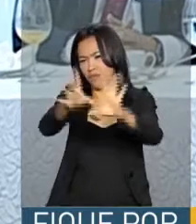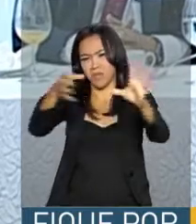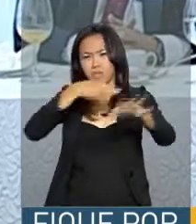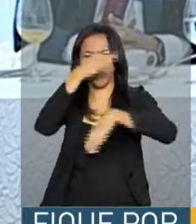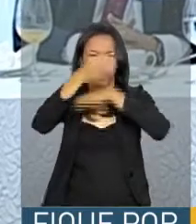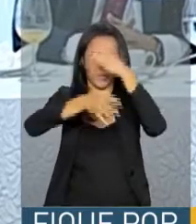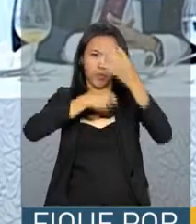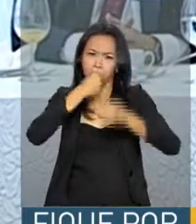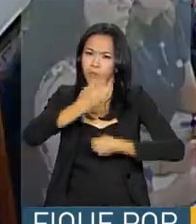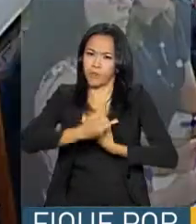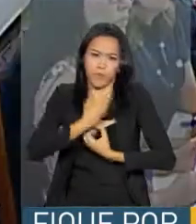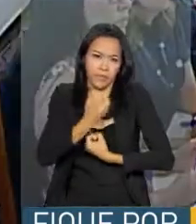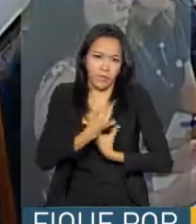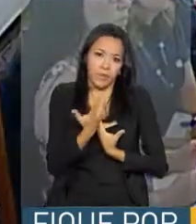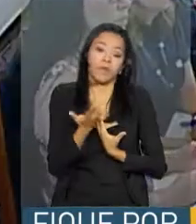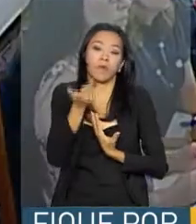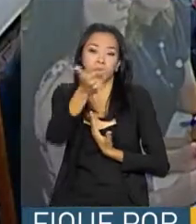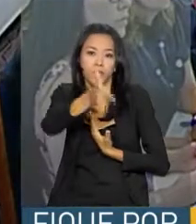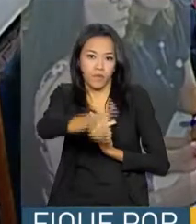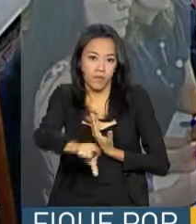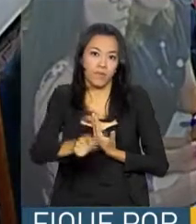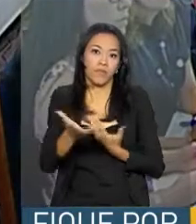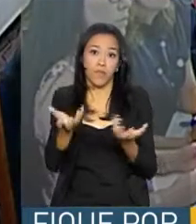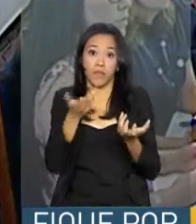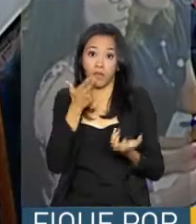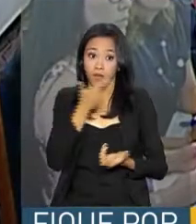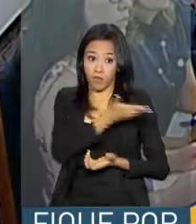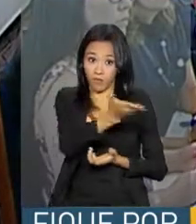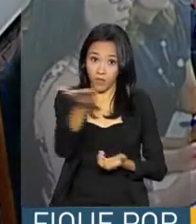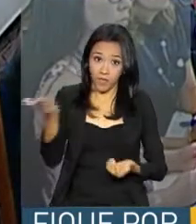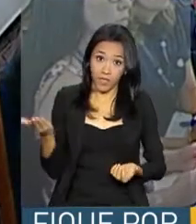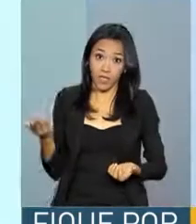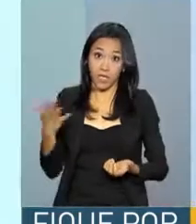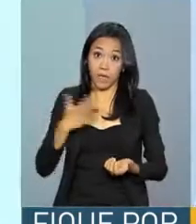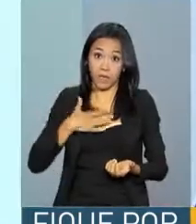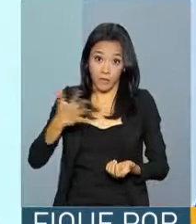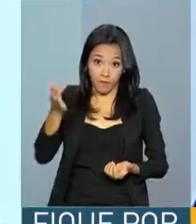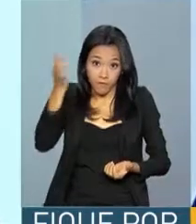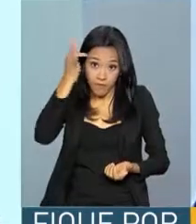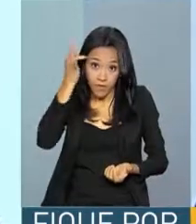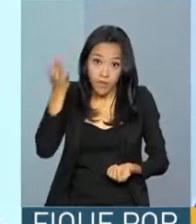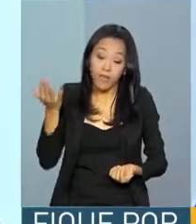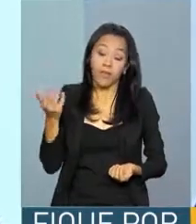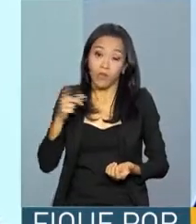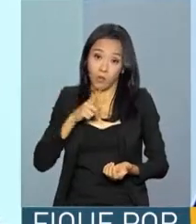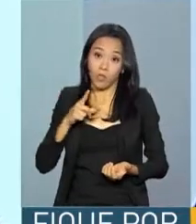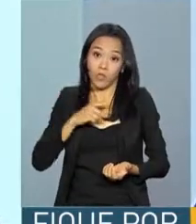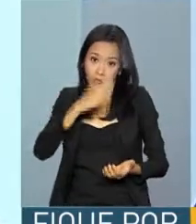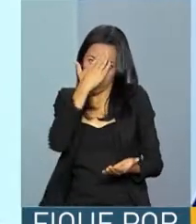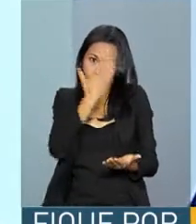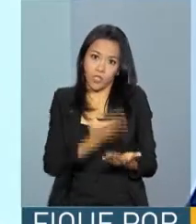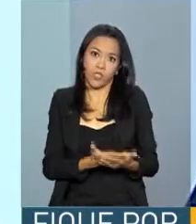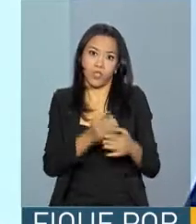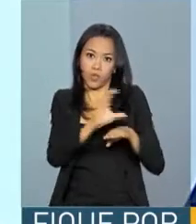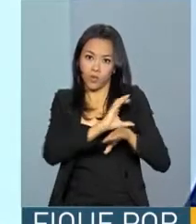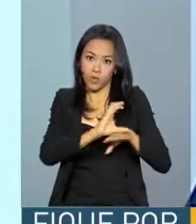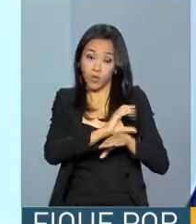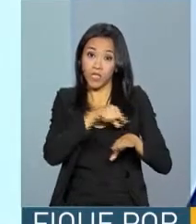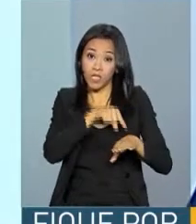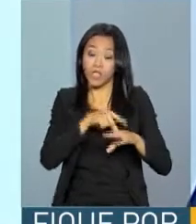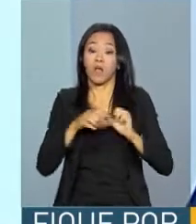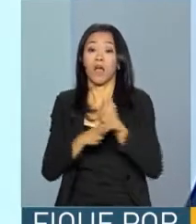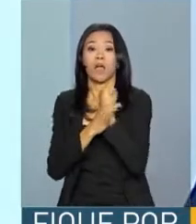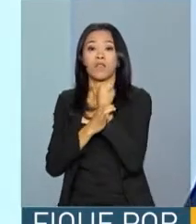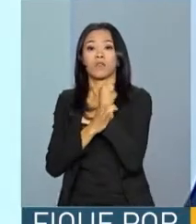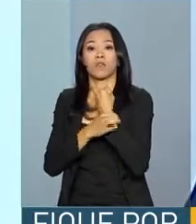expressão. E eu quero dizer mais uma vez a minha fé absoluta nesses conceitos constitucionais que assegura a democracia plena, né?